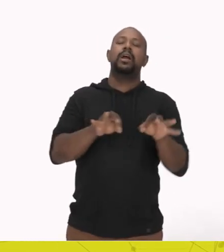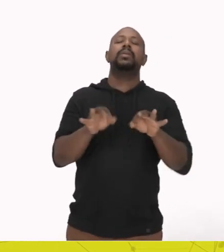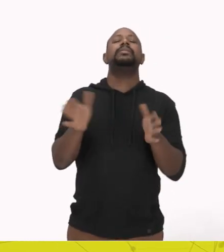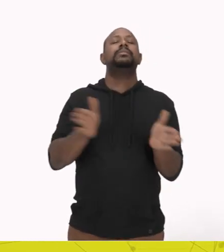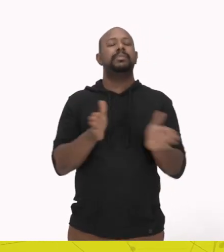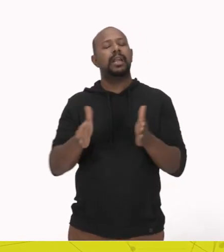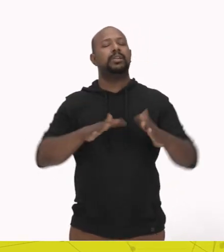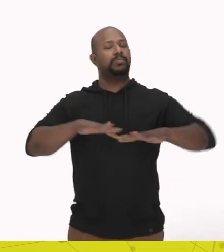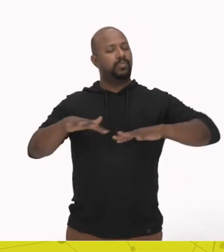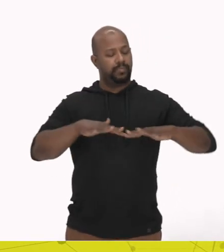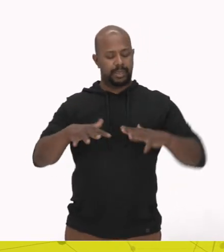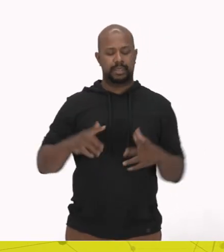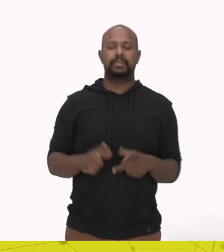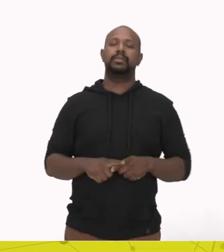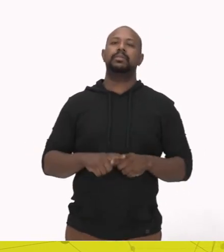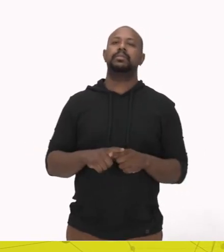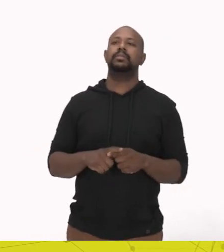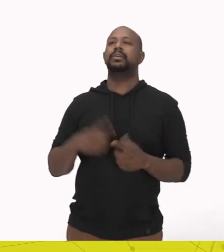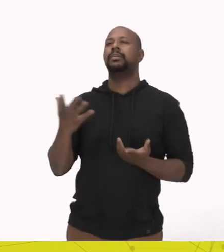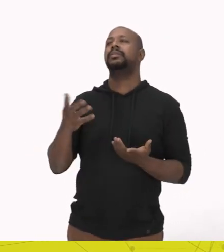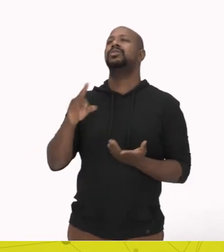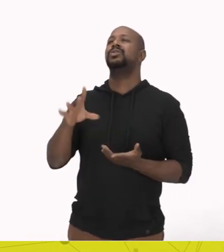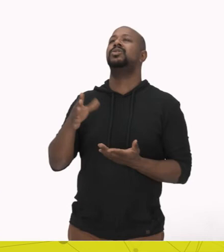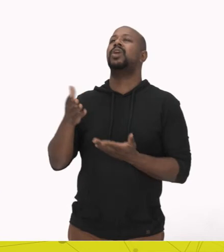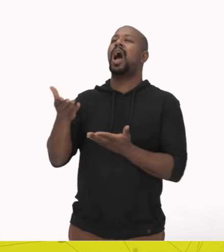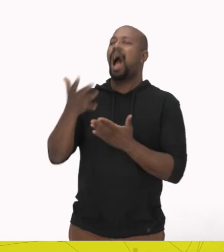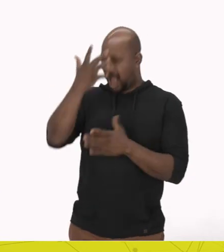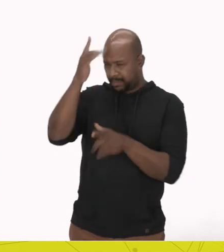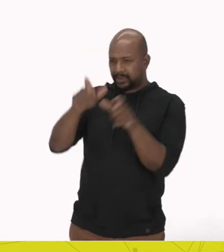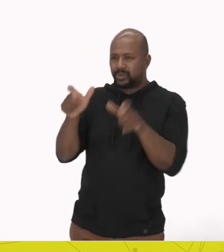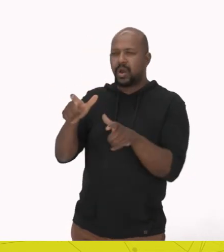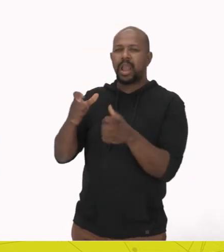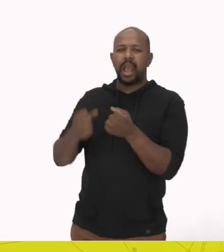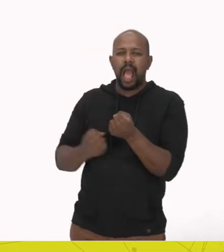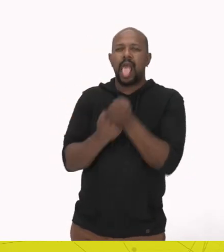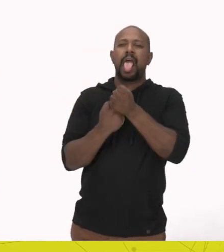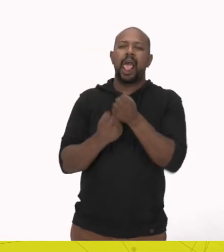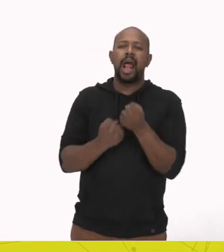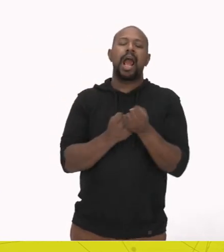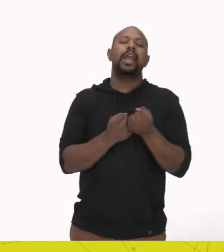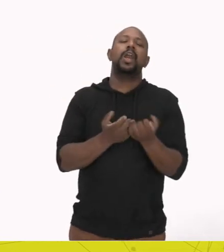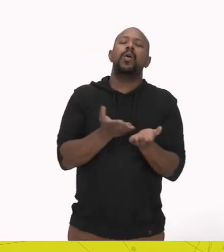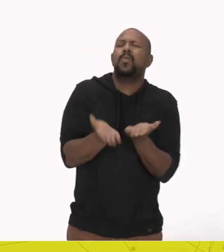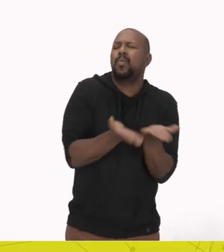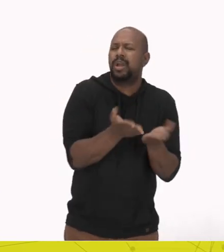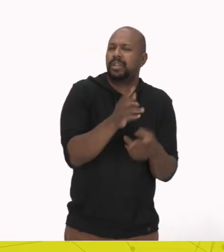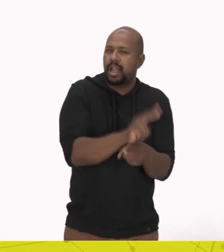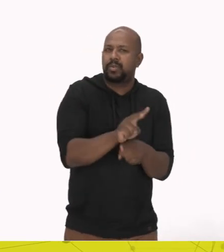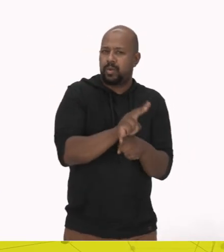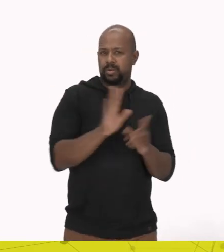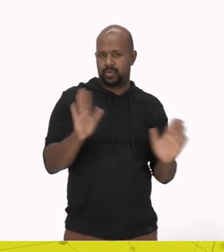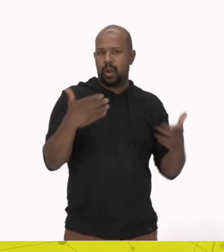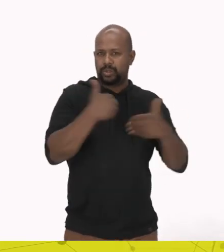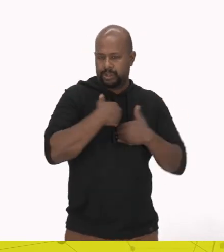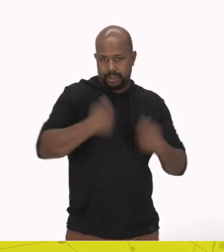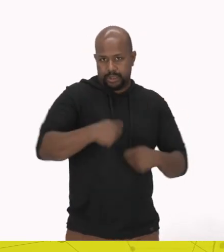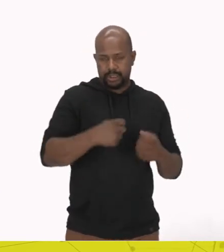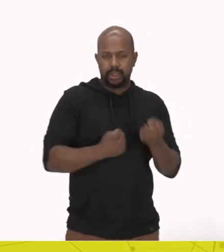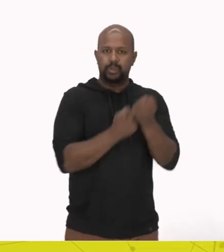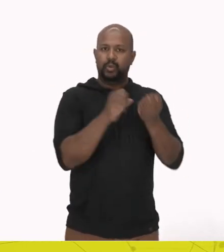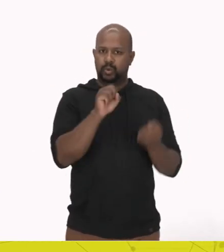Acessibilidade em Movimento. Ao invés de trazermos apenas os cuidadores dos autistas que necessitam